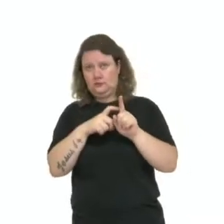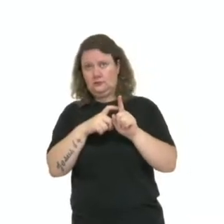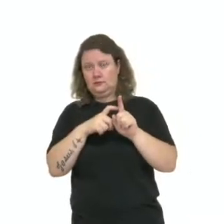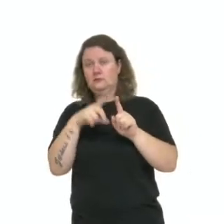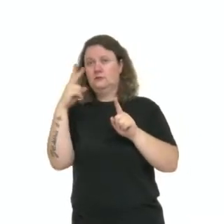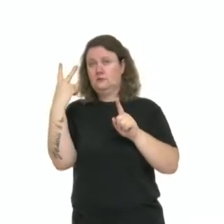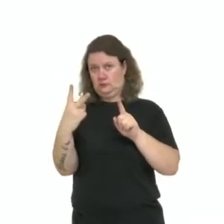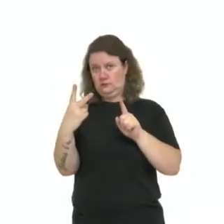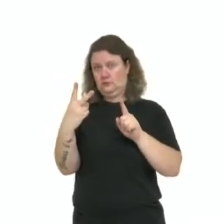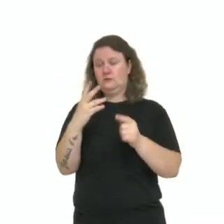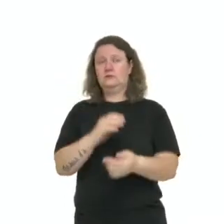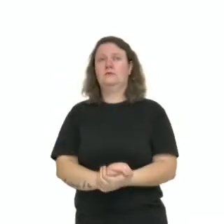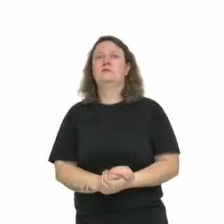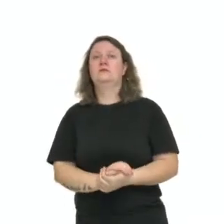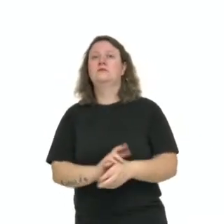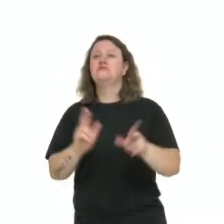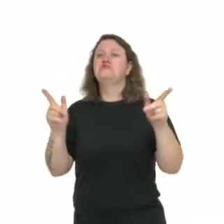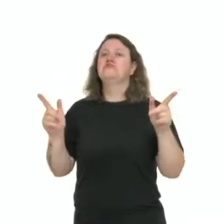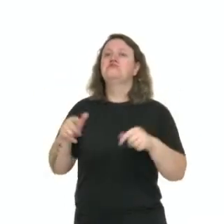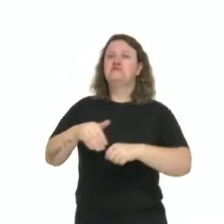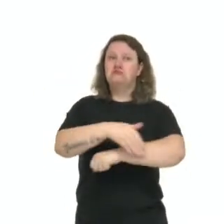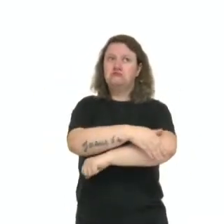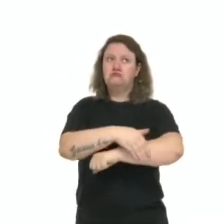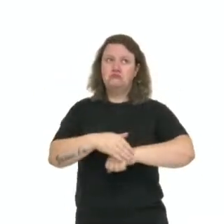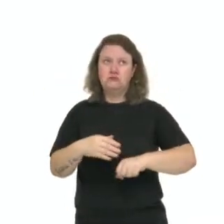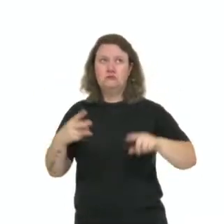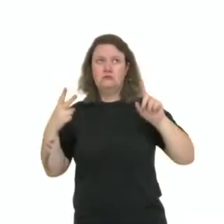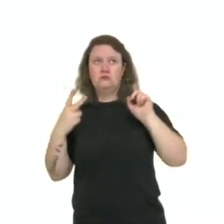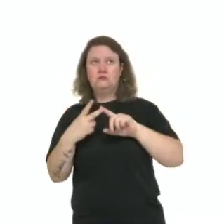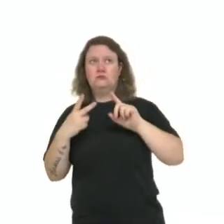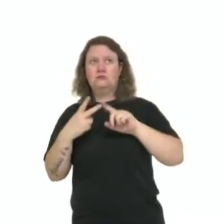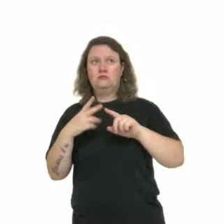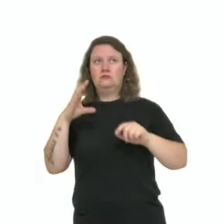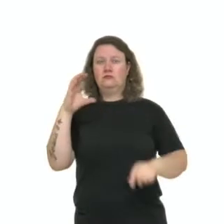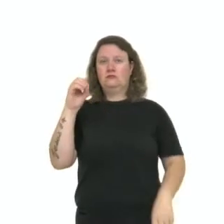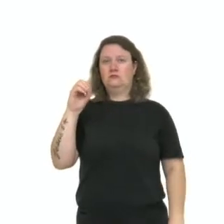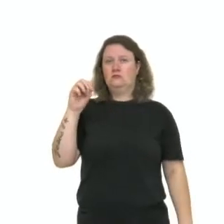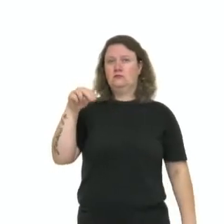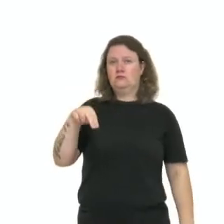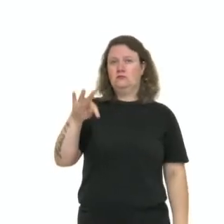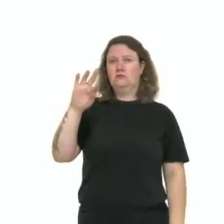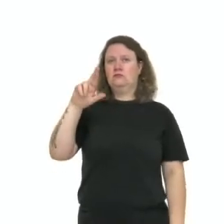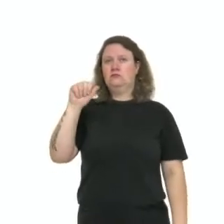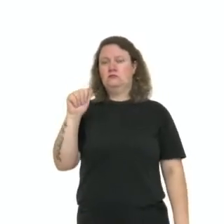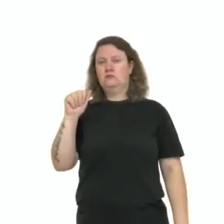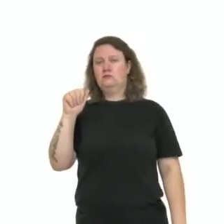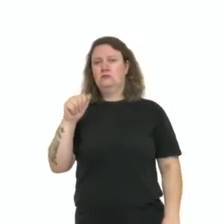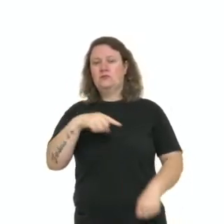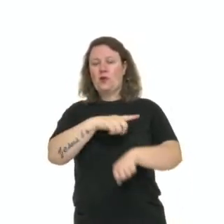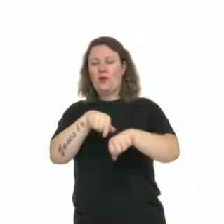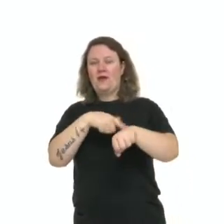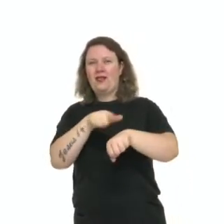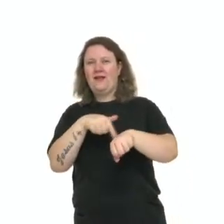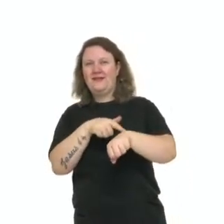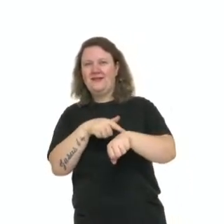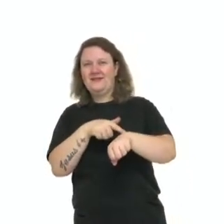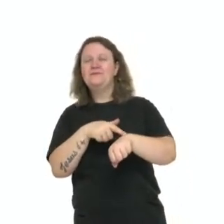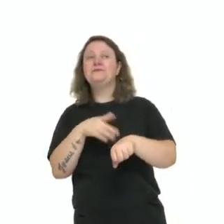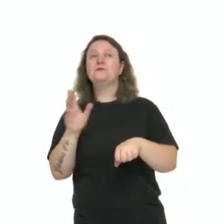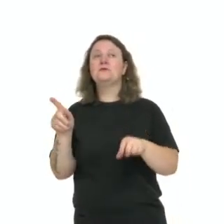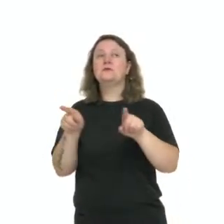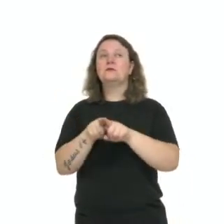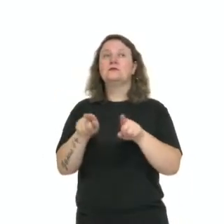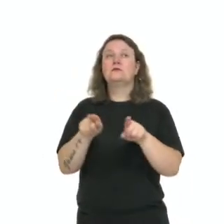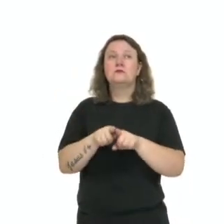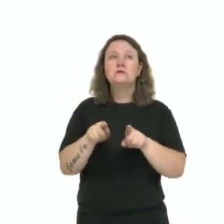estrada, a chamada estrada e a prova contra o relógio. Há também as provas especiais chamadas